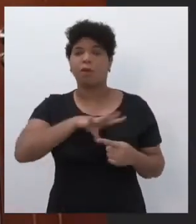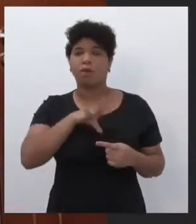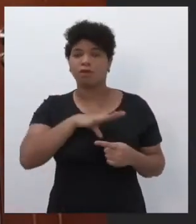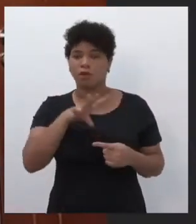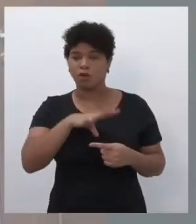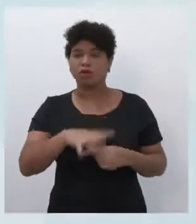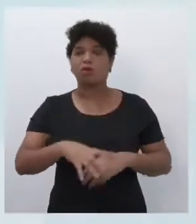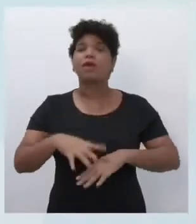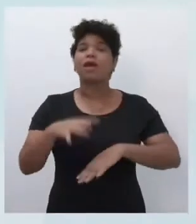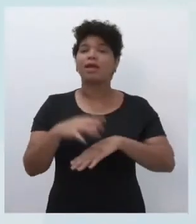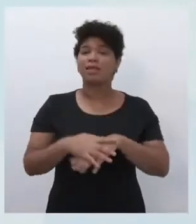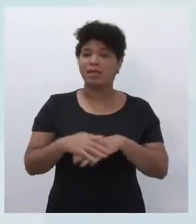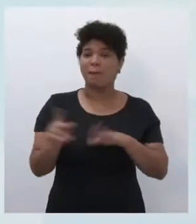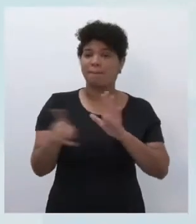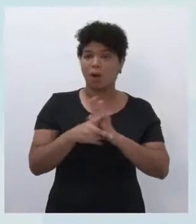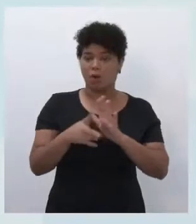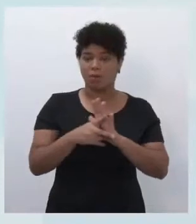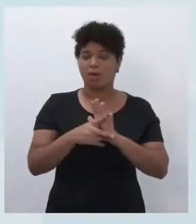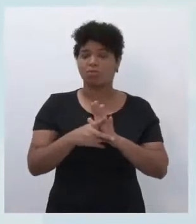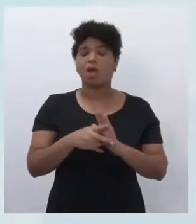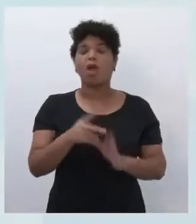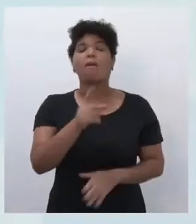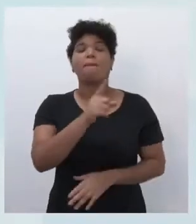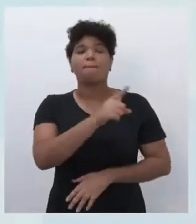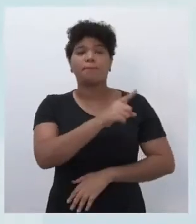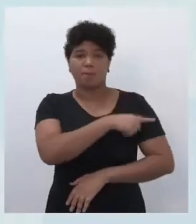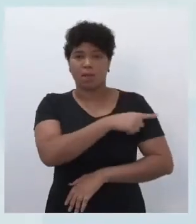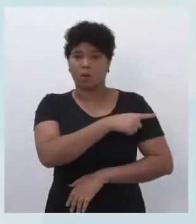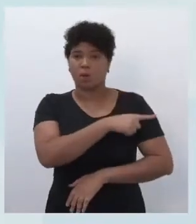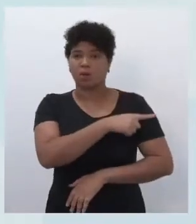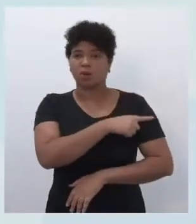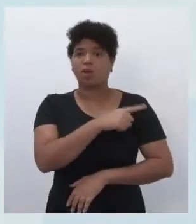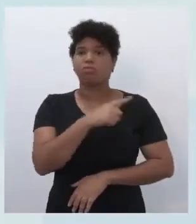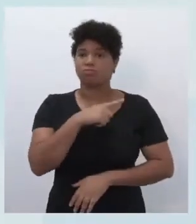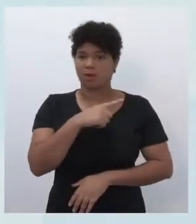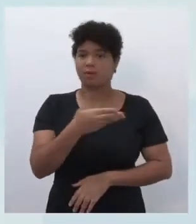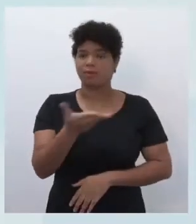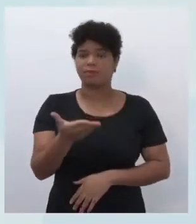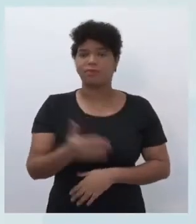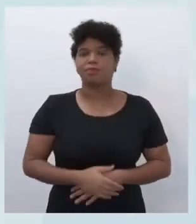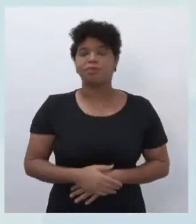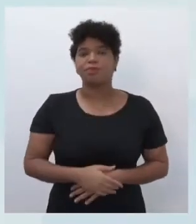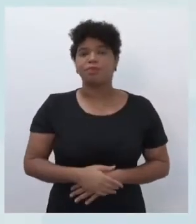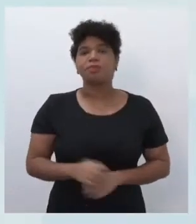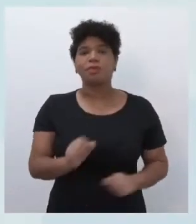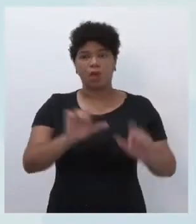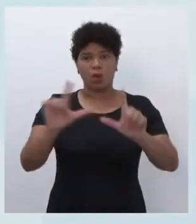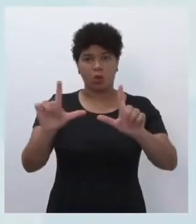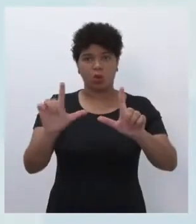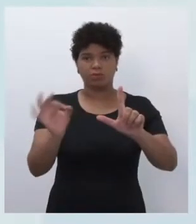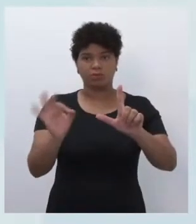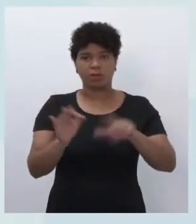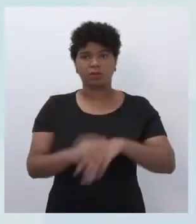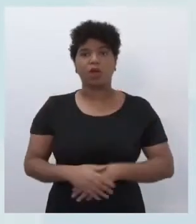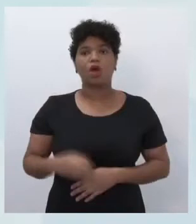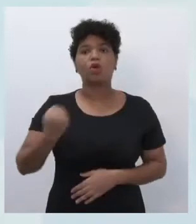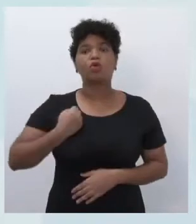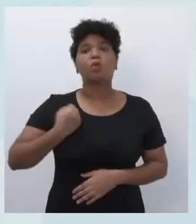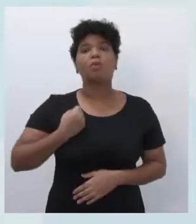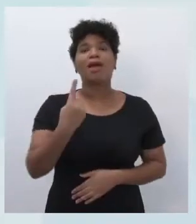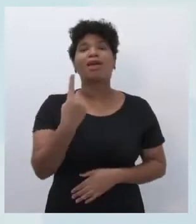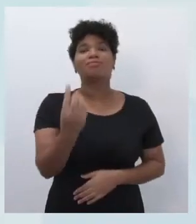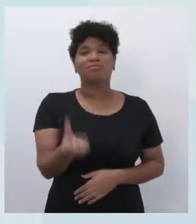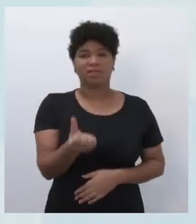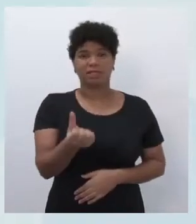pode colocar a habilidade na tela, que é ensino fundamental, né? Primeiro ano, língua portuguesa, habilidade 16. Ler